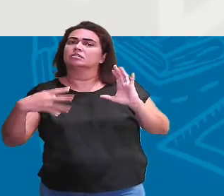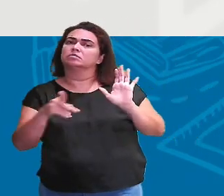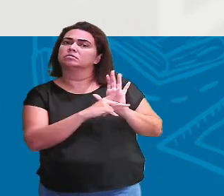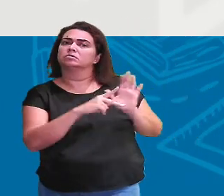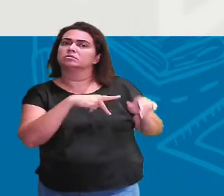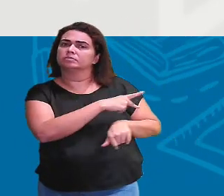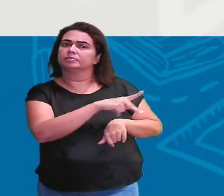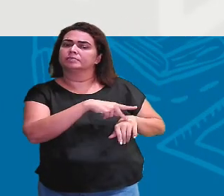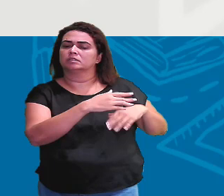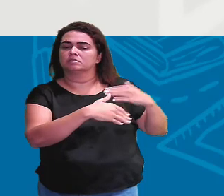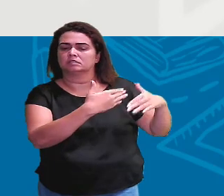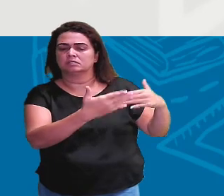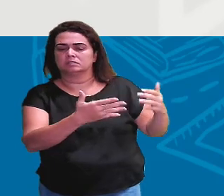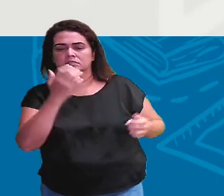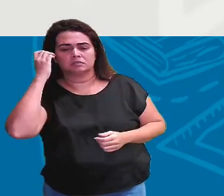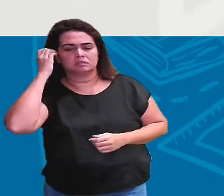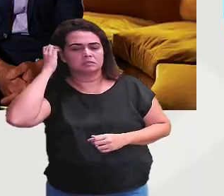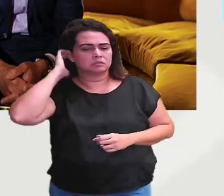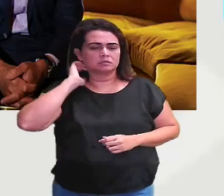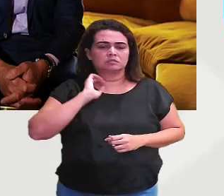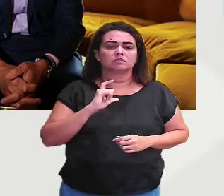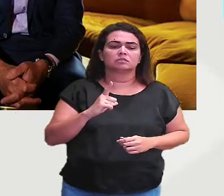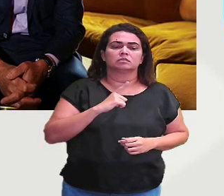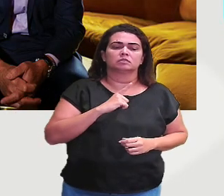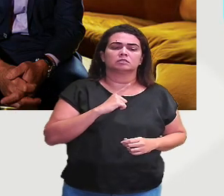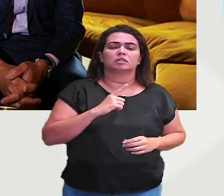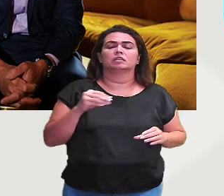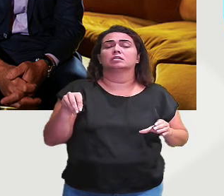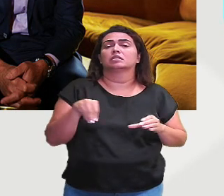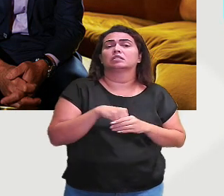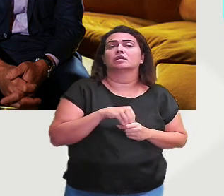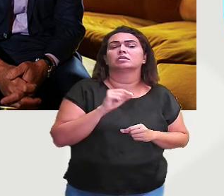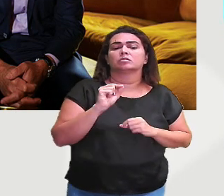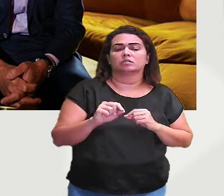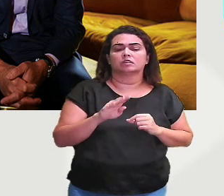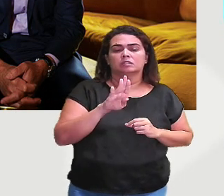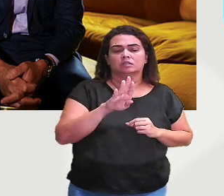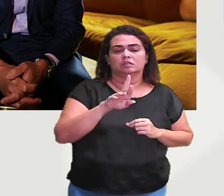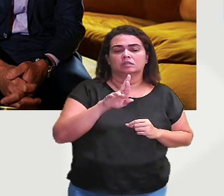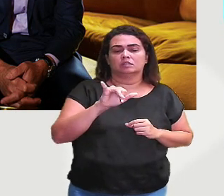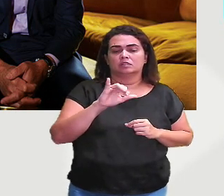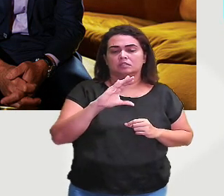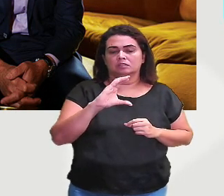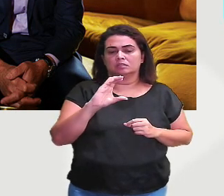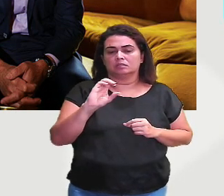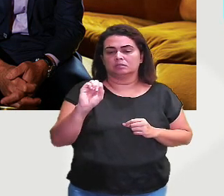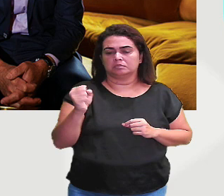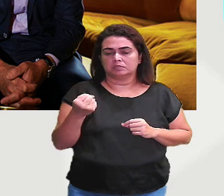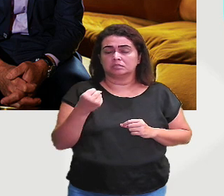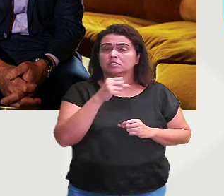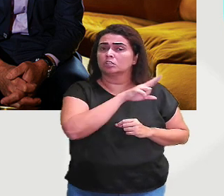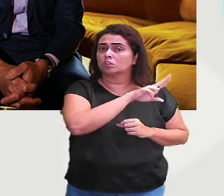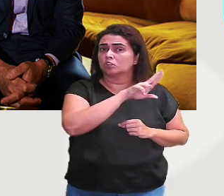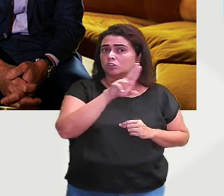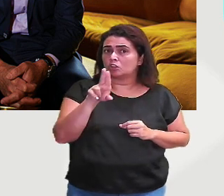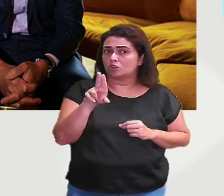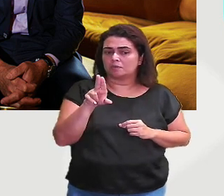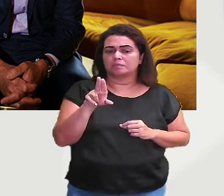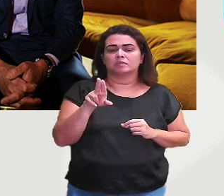certo? E aí, entre os países emergentes vão surgir os BRICS, né? Que a nomenclatura foi criada pelo economista inglês John Neal, que inclui